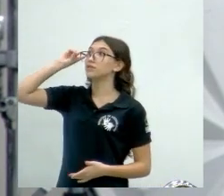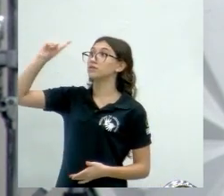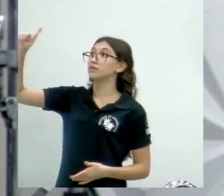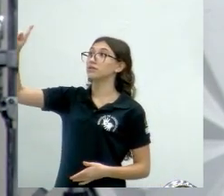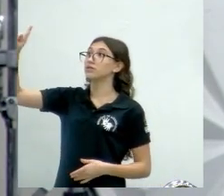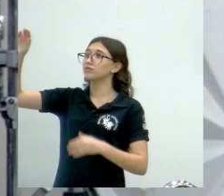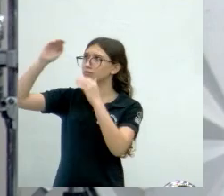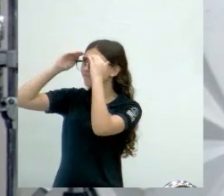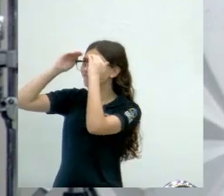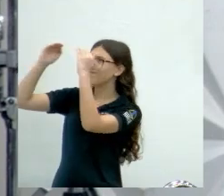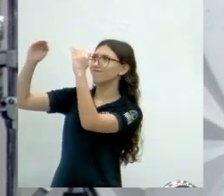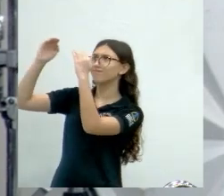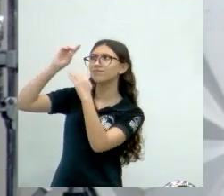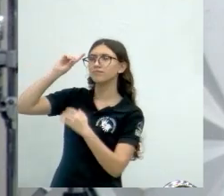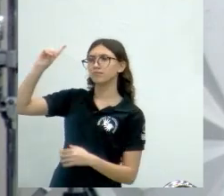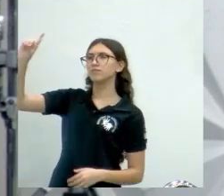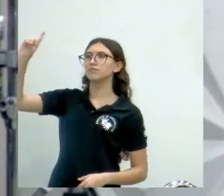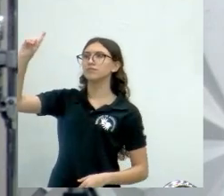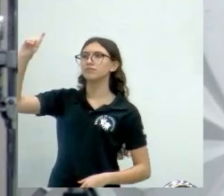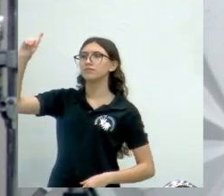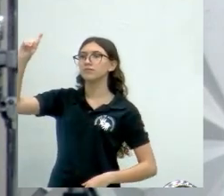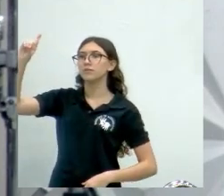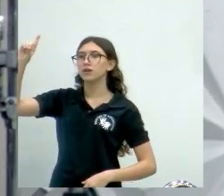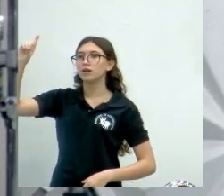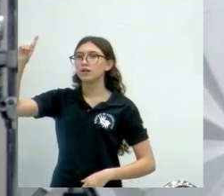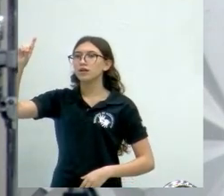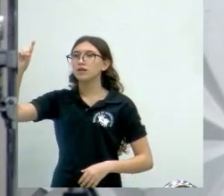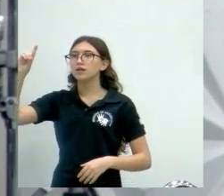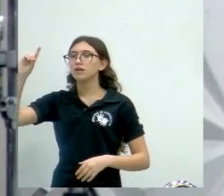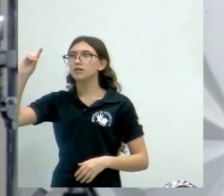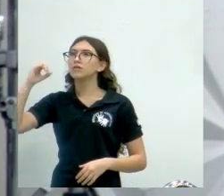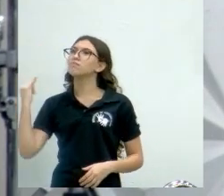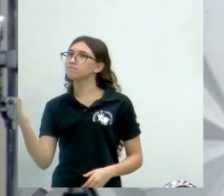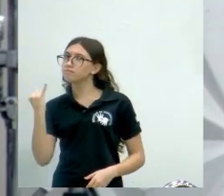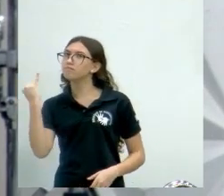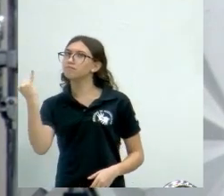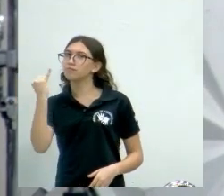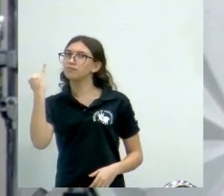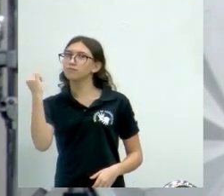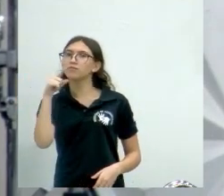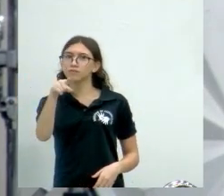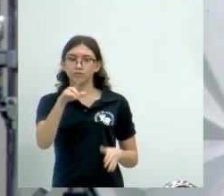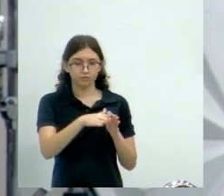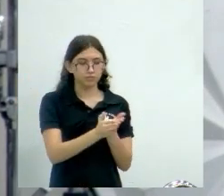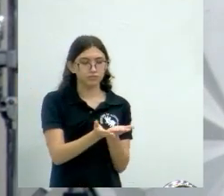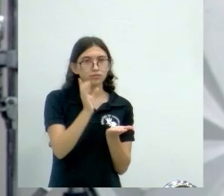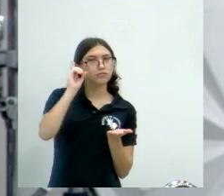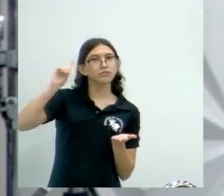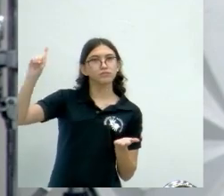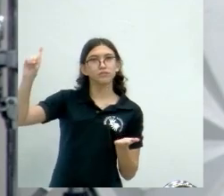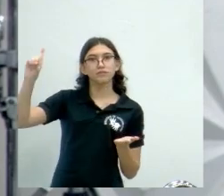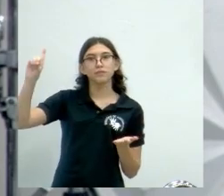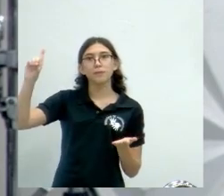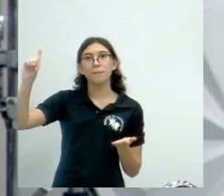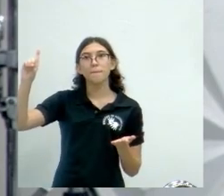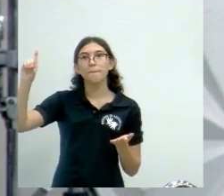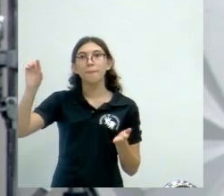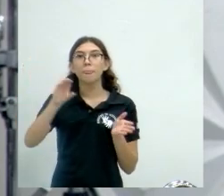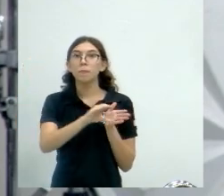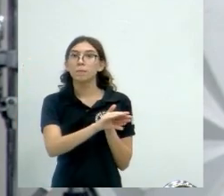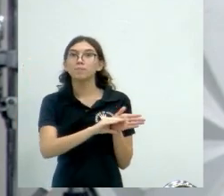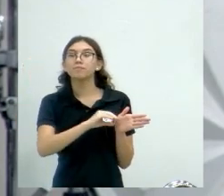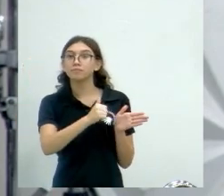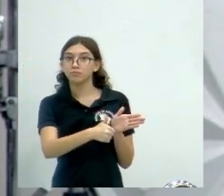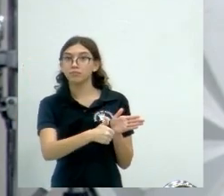temor a Deus. E é muito interessante, e é por isso que eu pedi para que você ficasse com a sua Bíblia aberta, que lá no capítulo